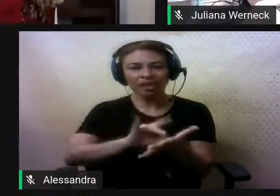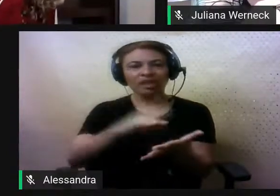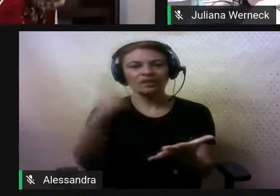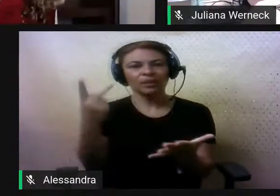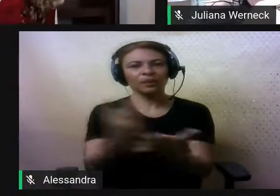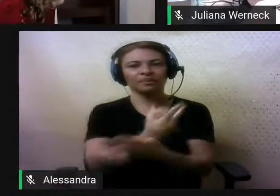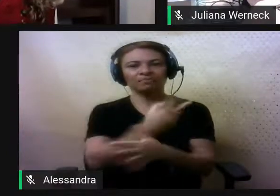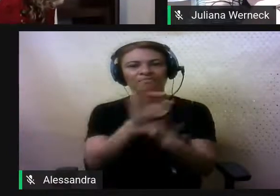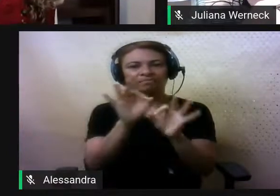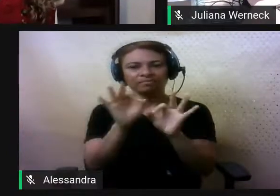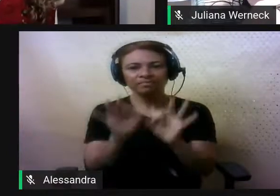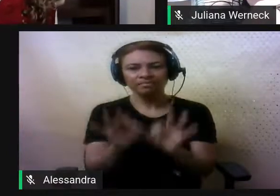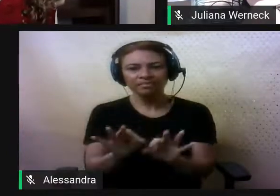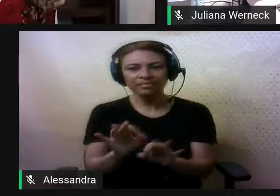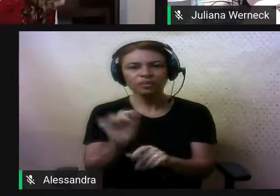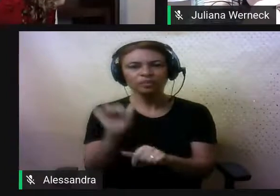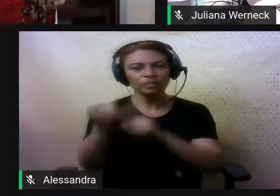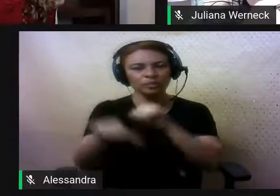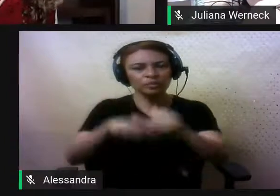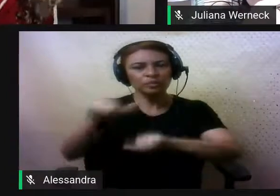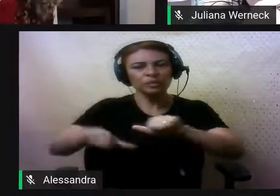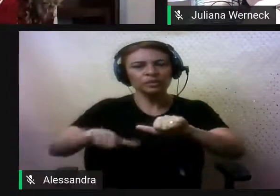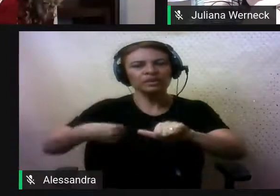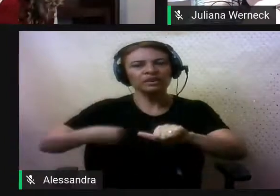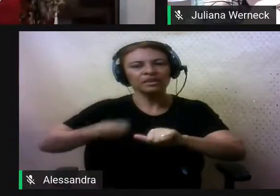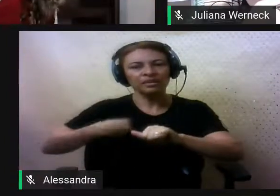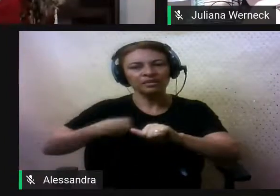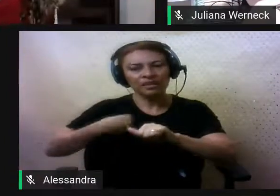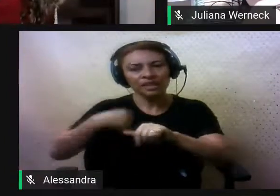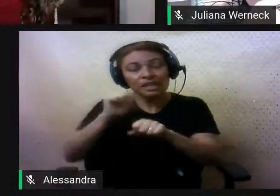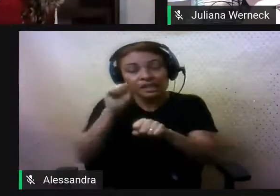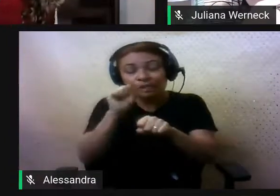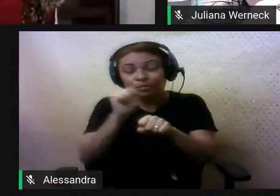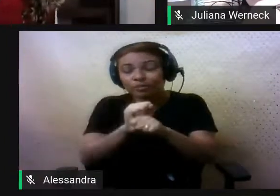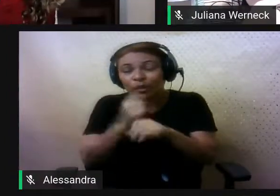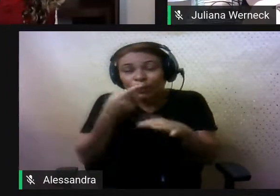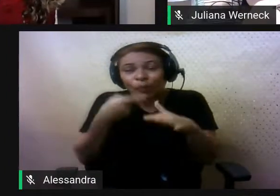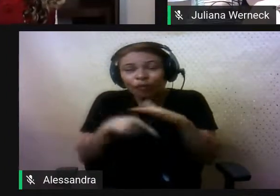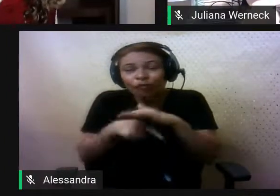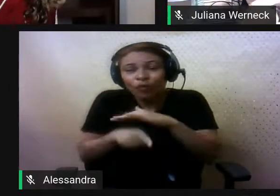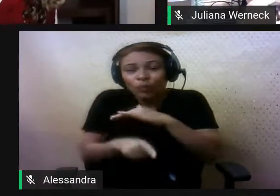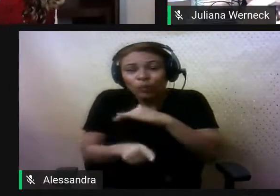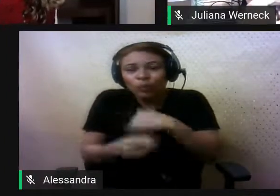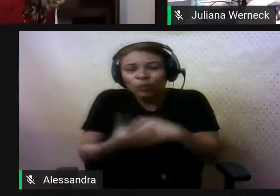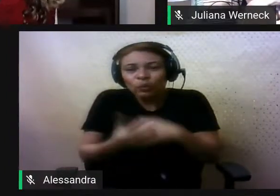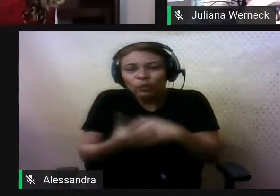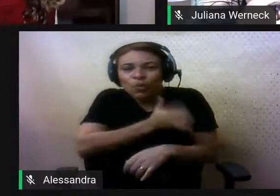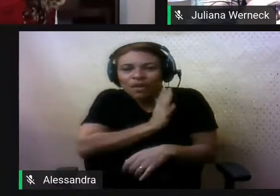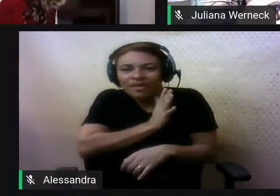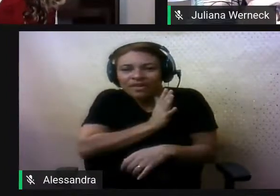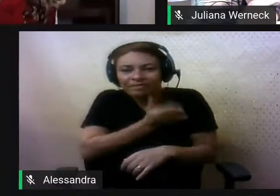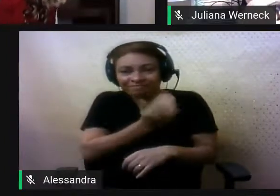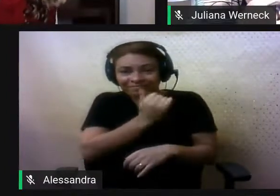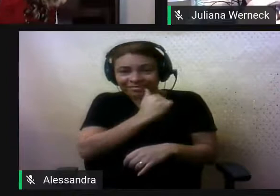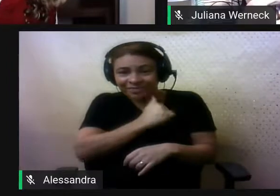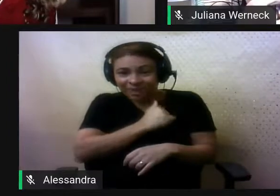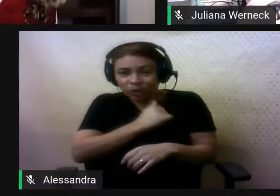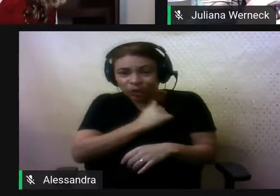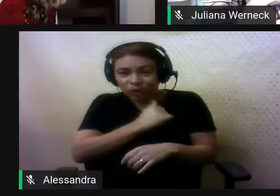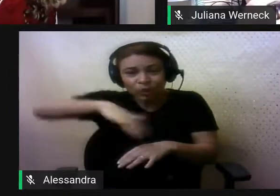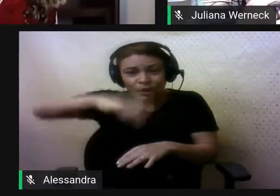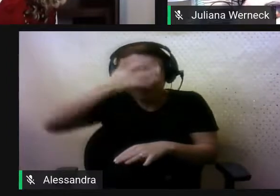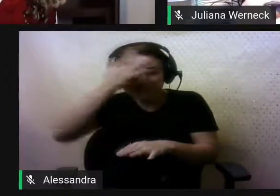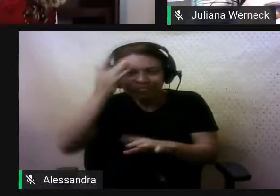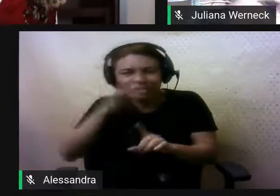acontecer, pode transformar a nossa vida. Então, eu espero do fundo do meu coração que todos vocês que estão acompanhando esse